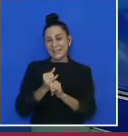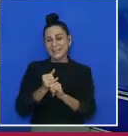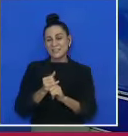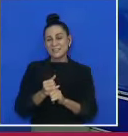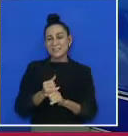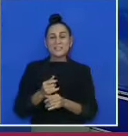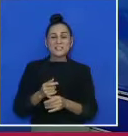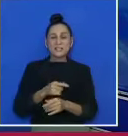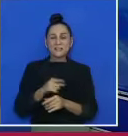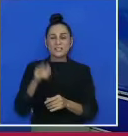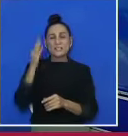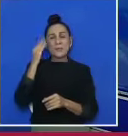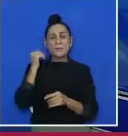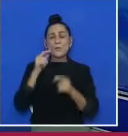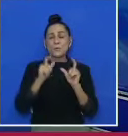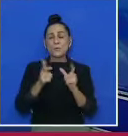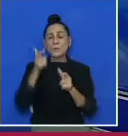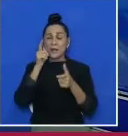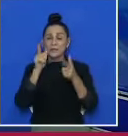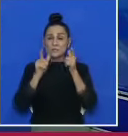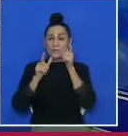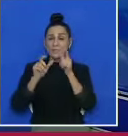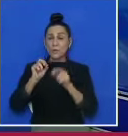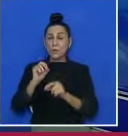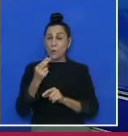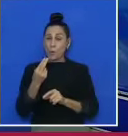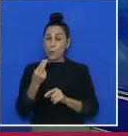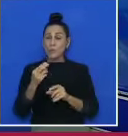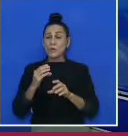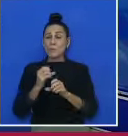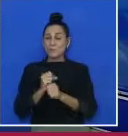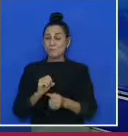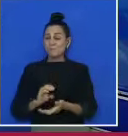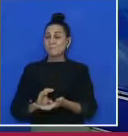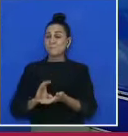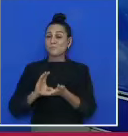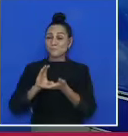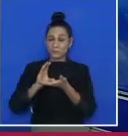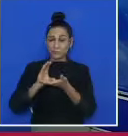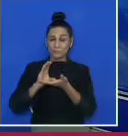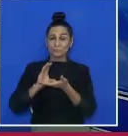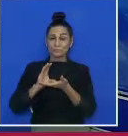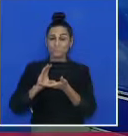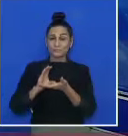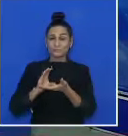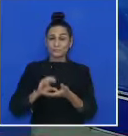breve você já poderá saber de onde são as apostas vencedoras ou ainda se o prêmio está acumulado.